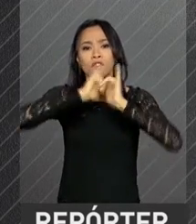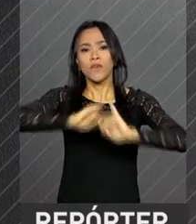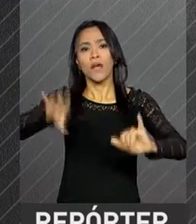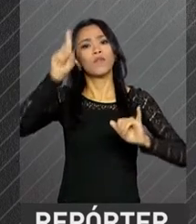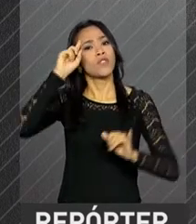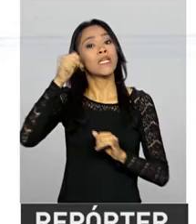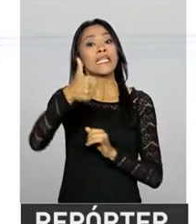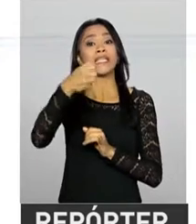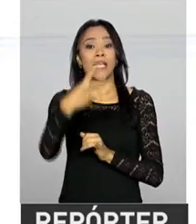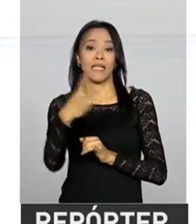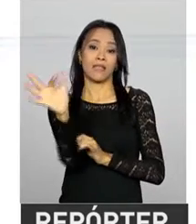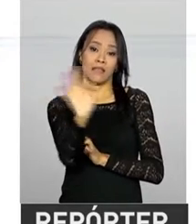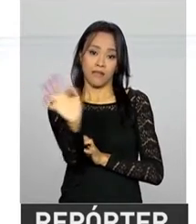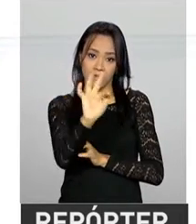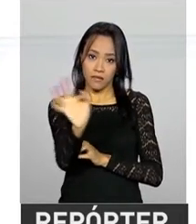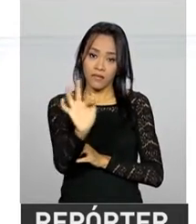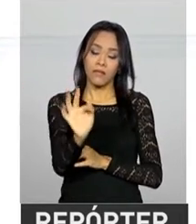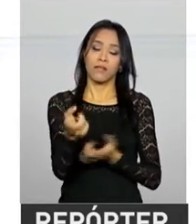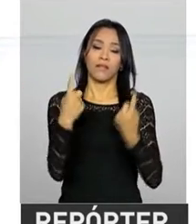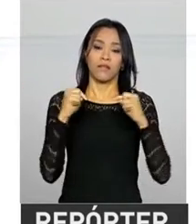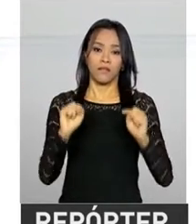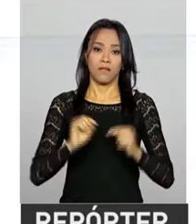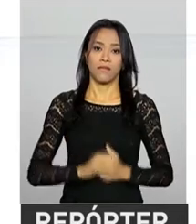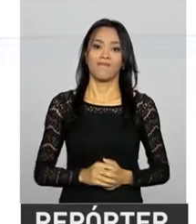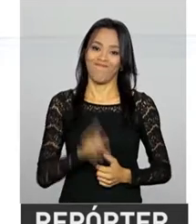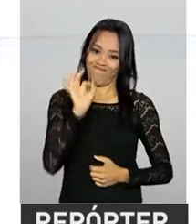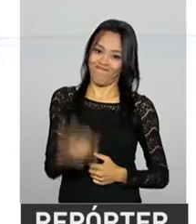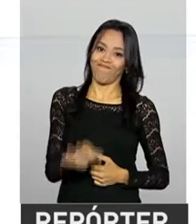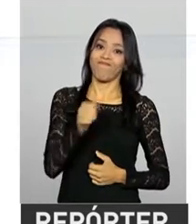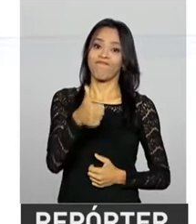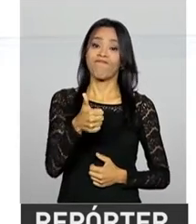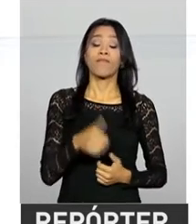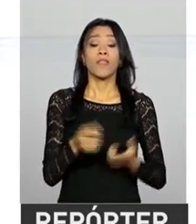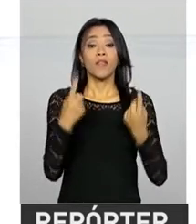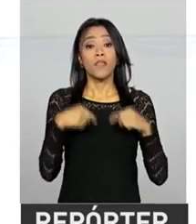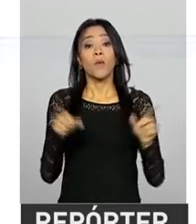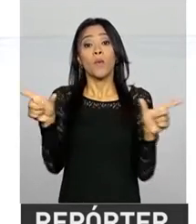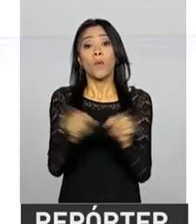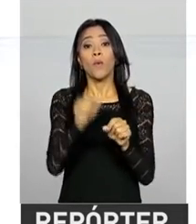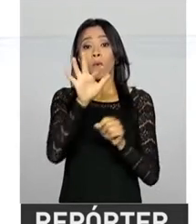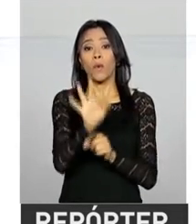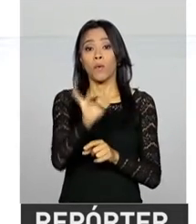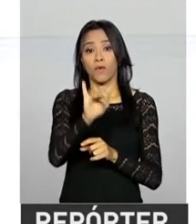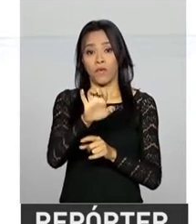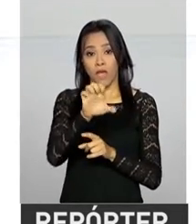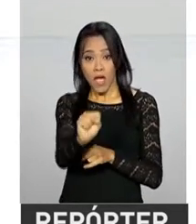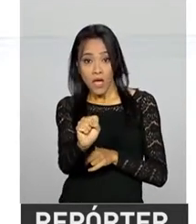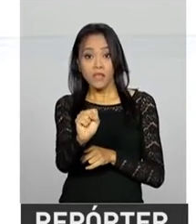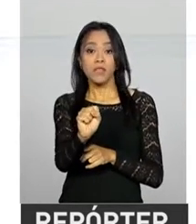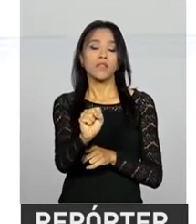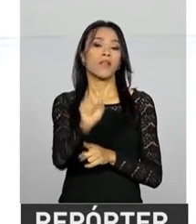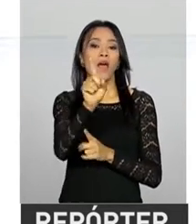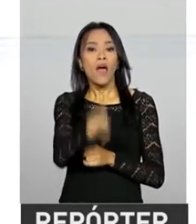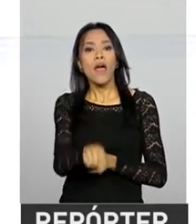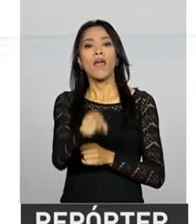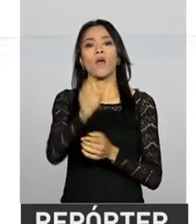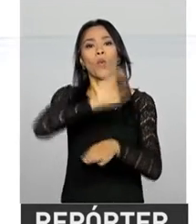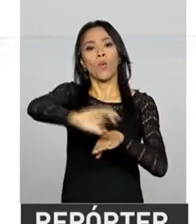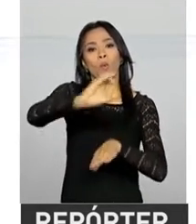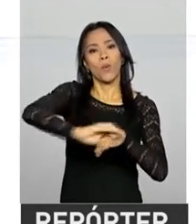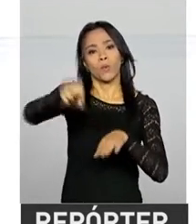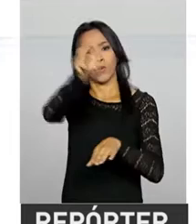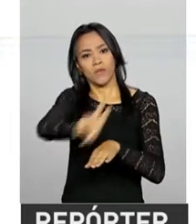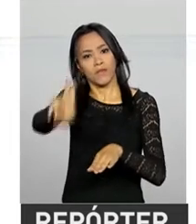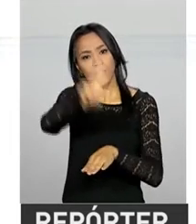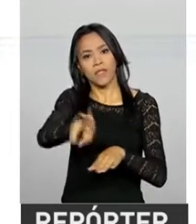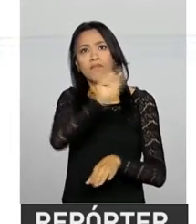fevereiro é isso mesmo bom fies financia cursos de educação de cursos de graduação em